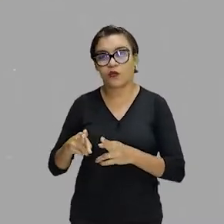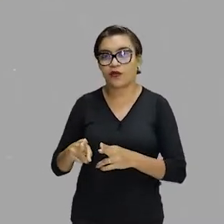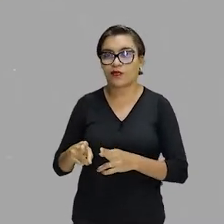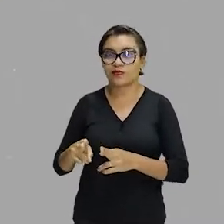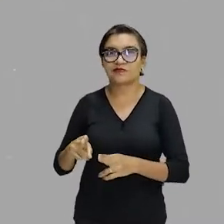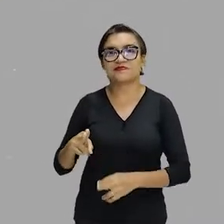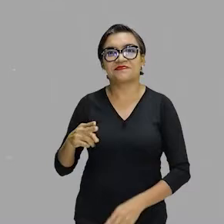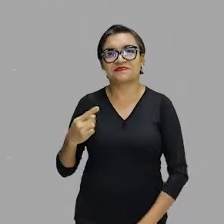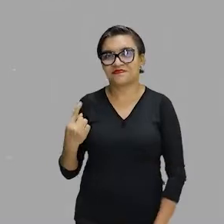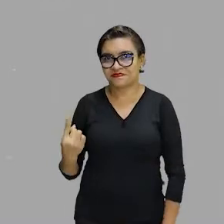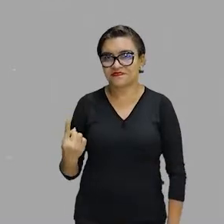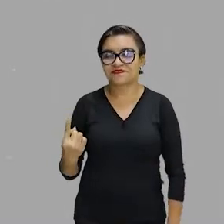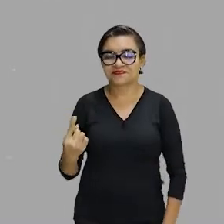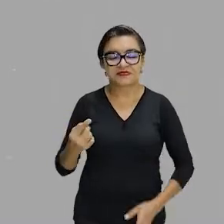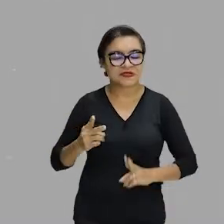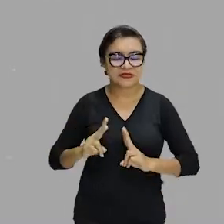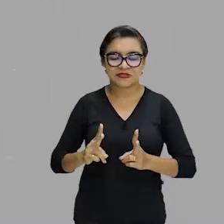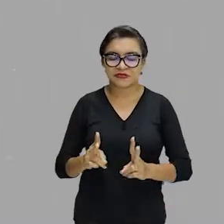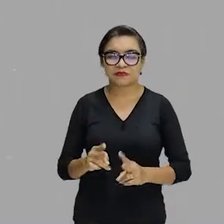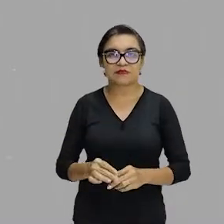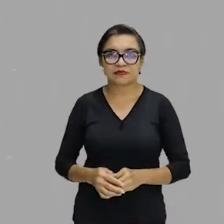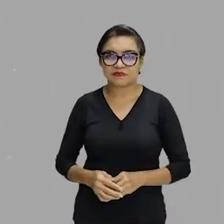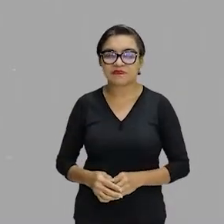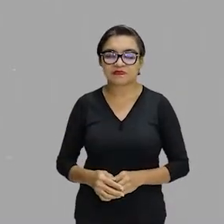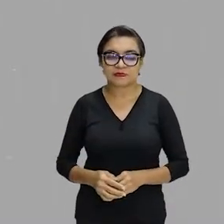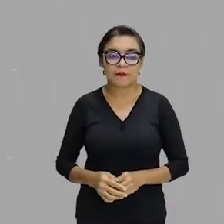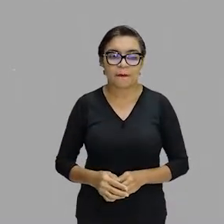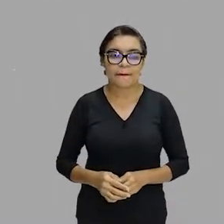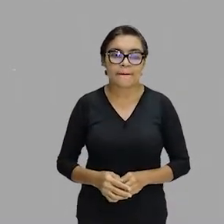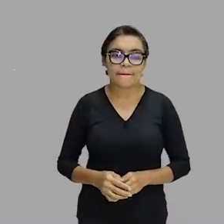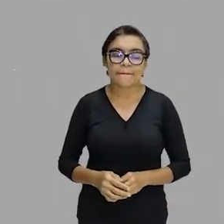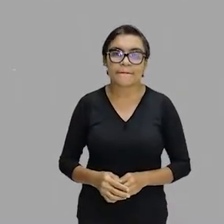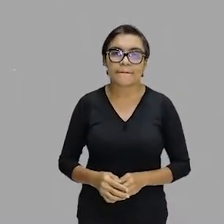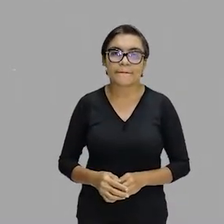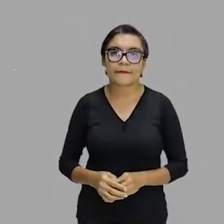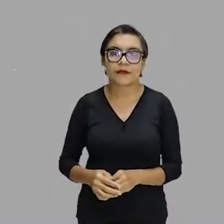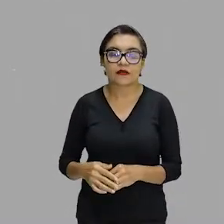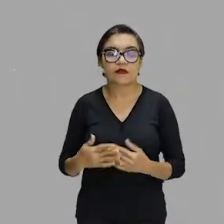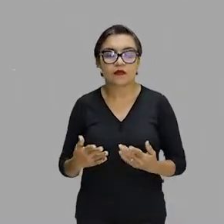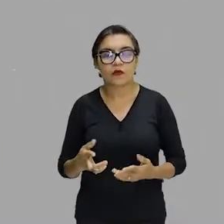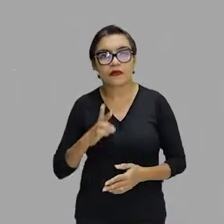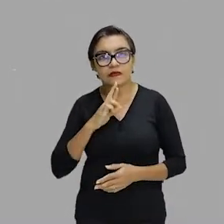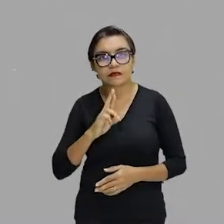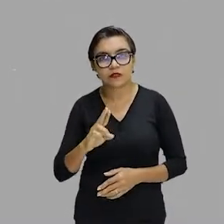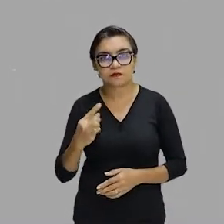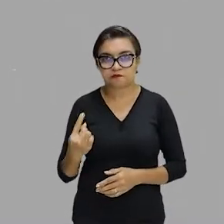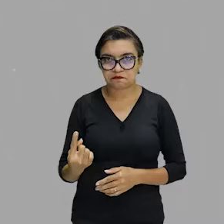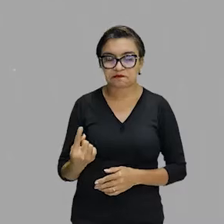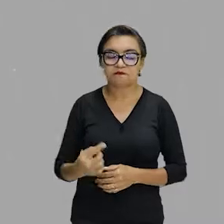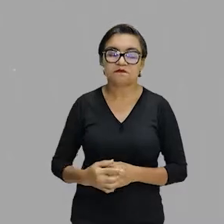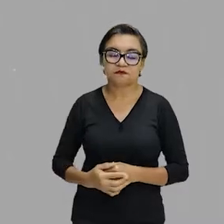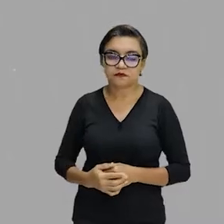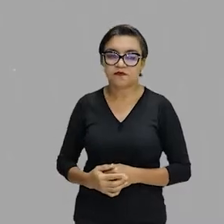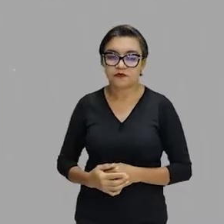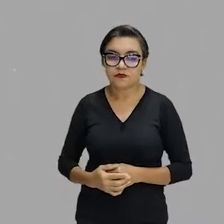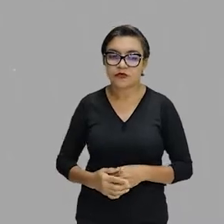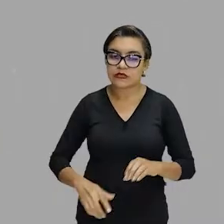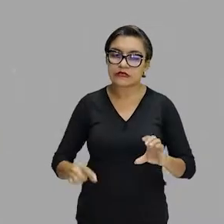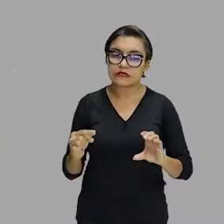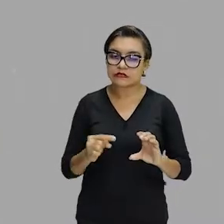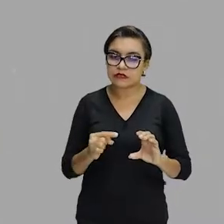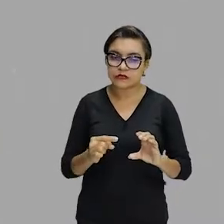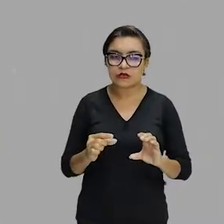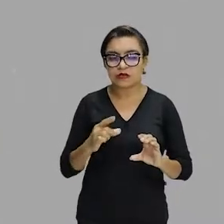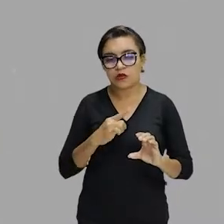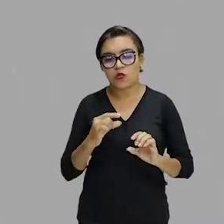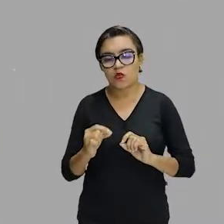1 vezes qualquer coisa, principalmente quando é ele próprio, dá ele próprio também, tá? Então, nossa resposta é 1. Na letra C,